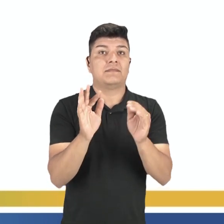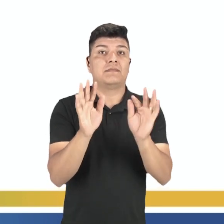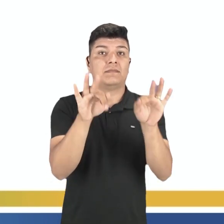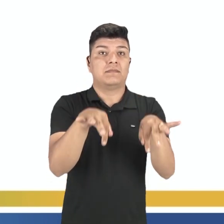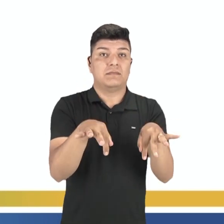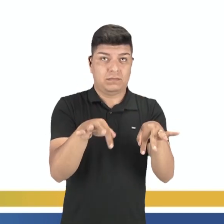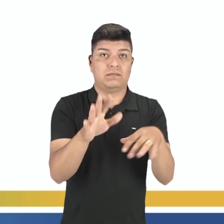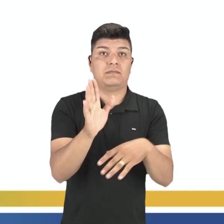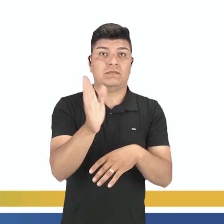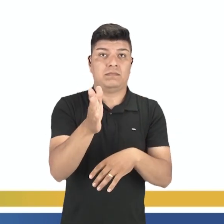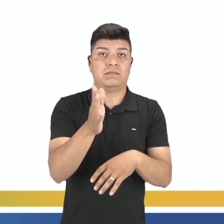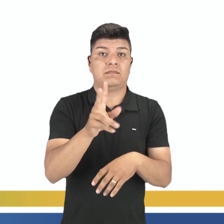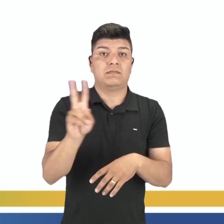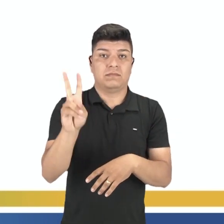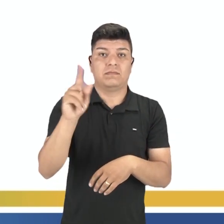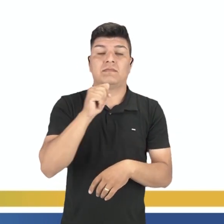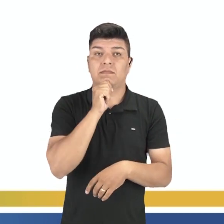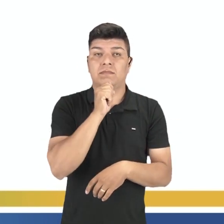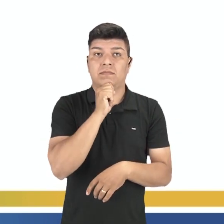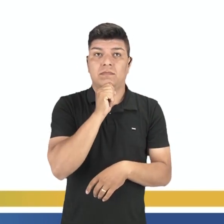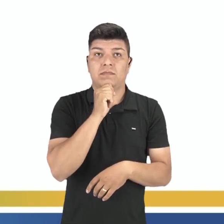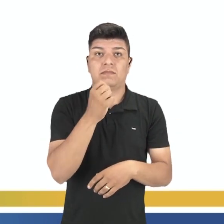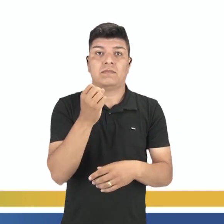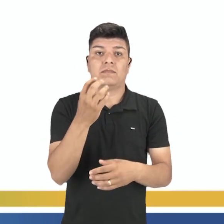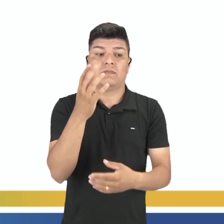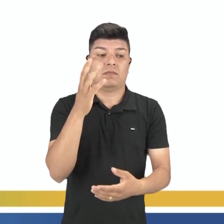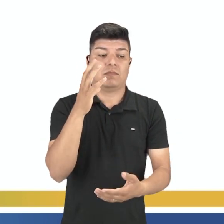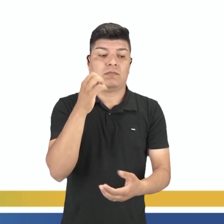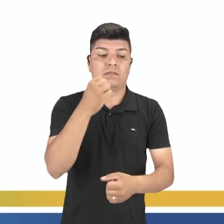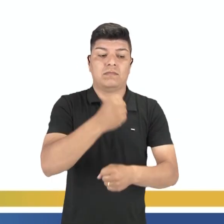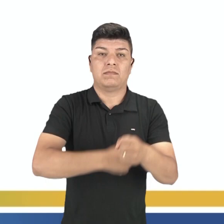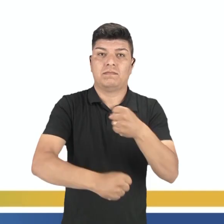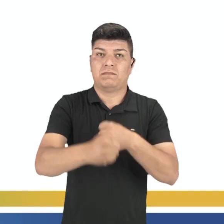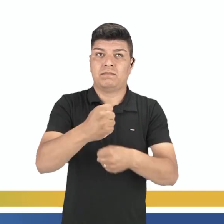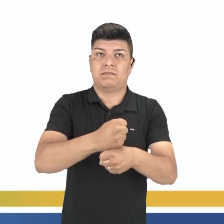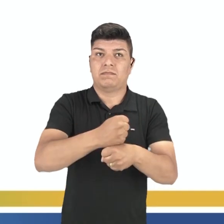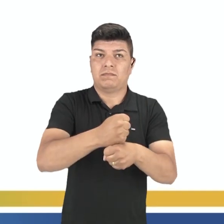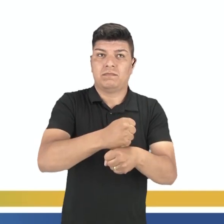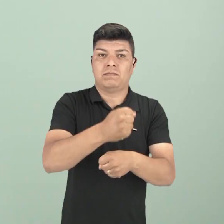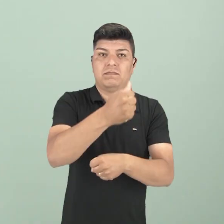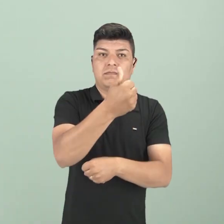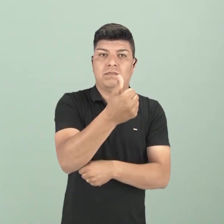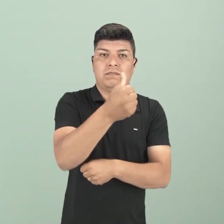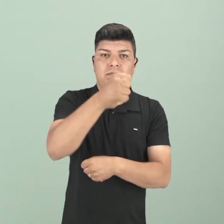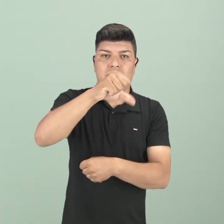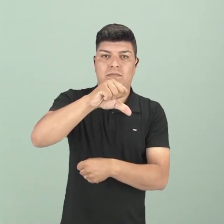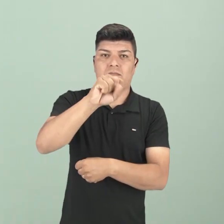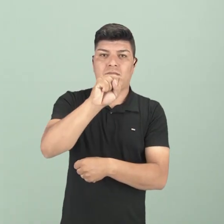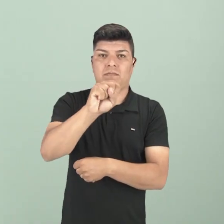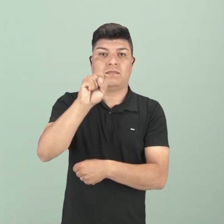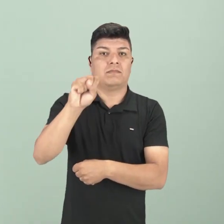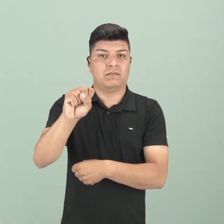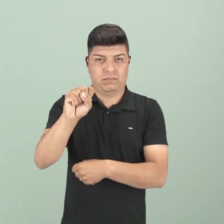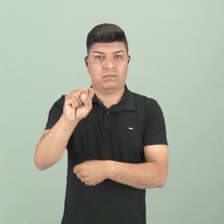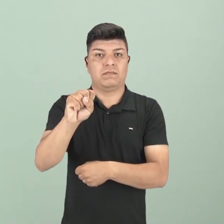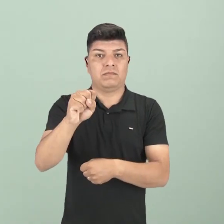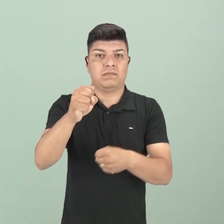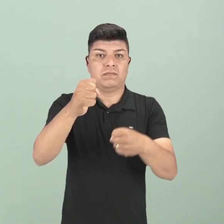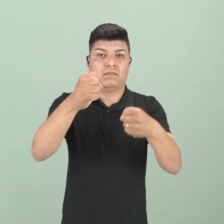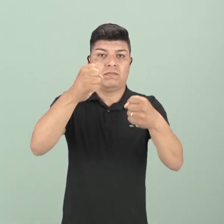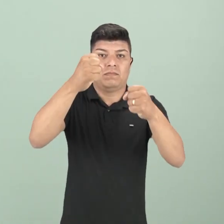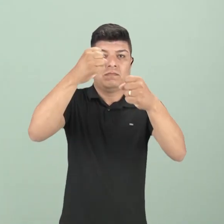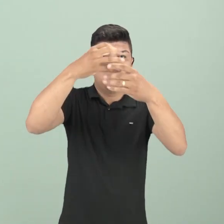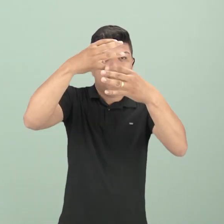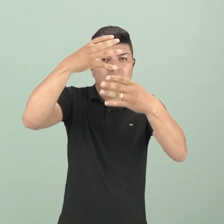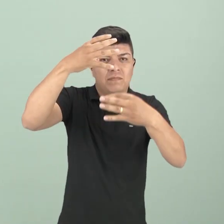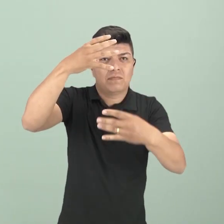Constituição, esta que ainda está em validade, ela foi aprovada em 1988. Isso mesmo. Lá foram